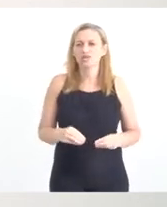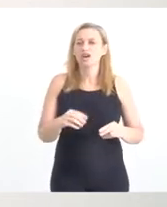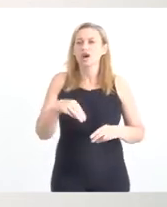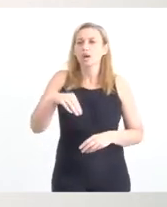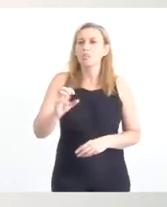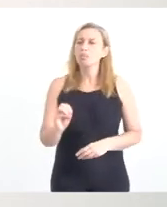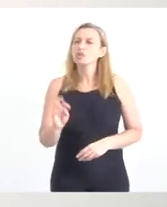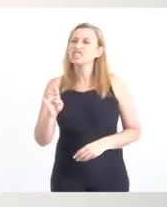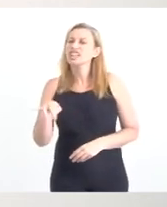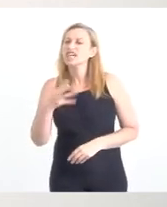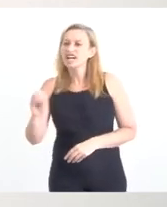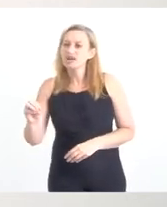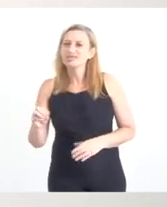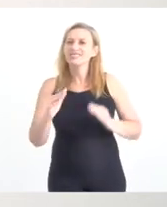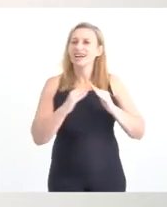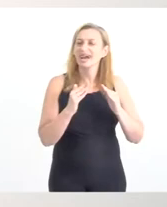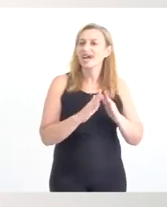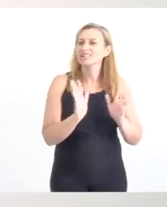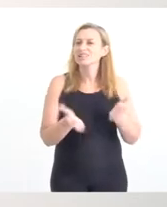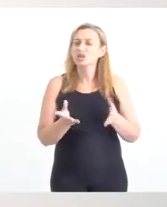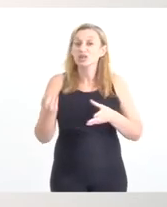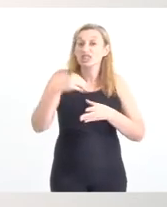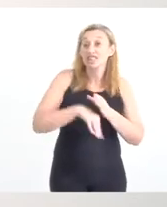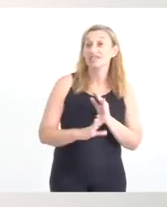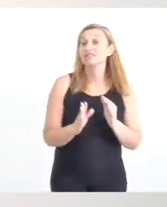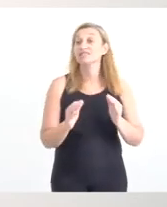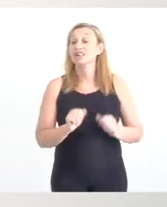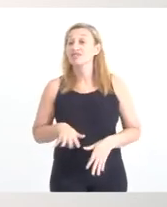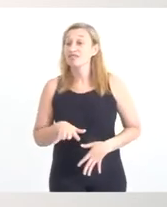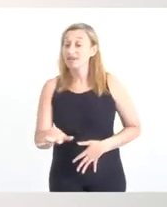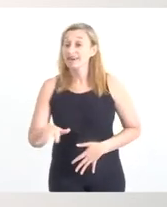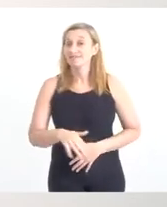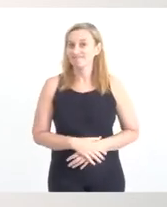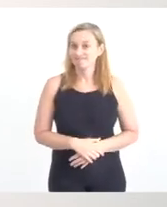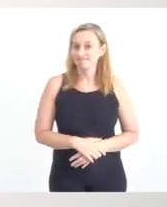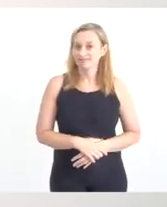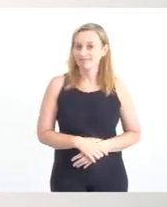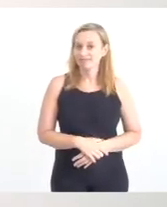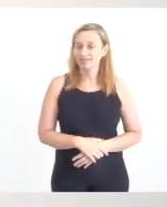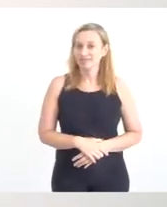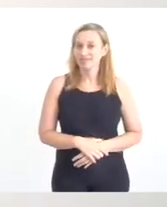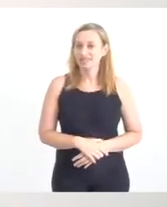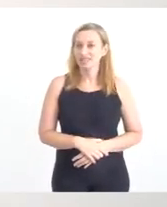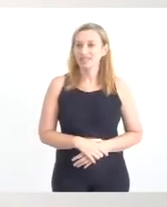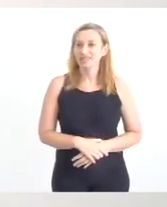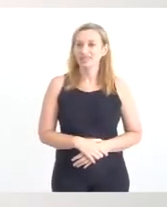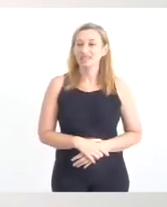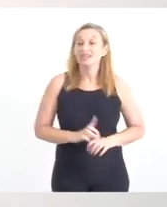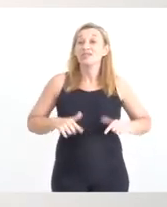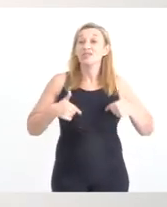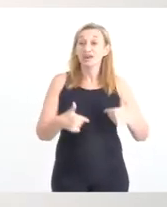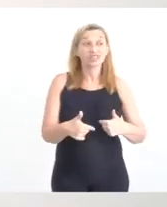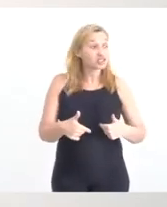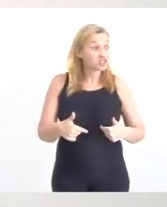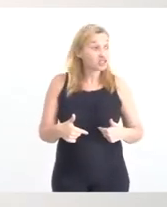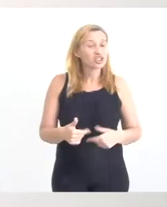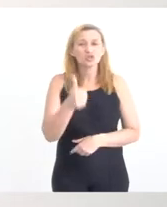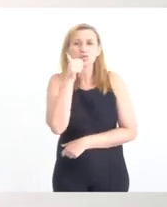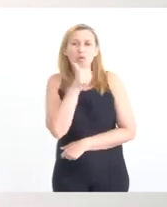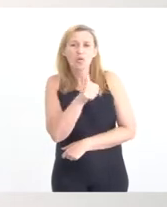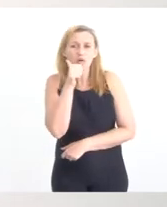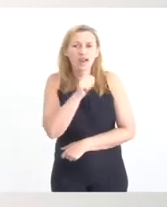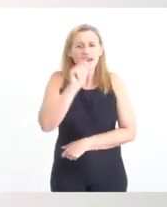os mutirões das casas que hoje tem dentro das favelas da Periferia assim as ações de